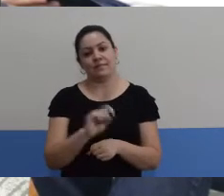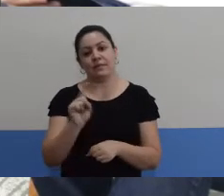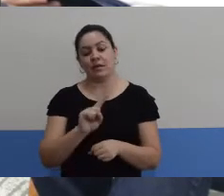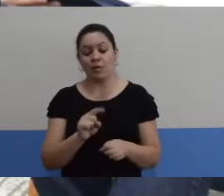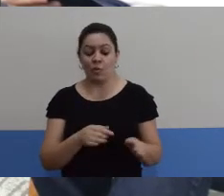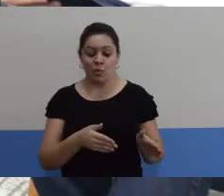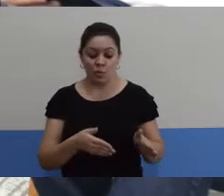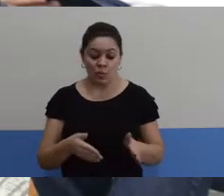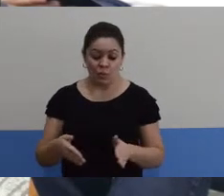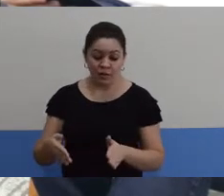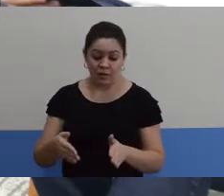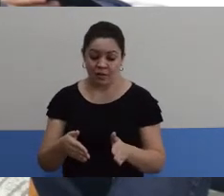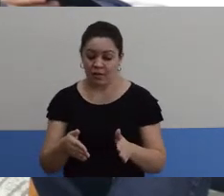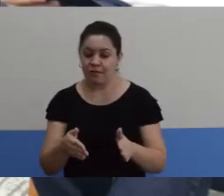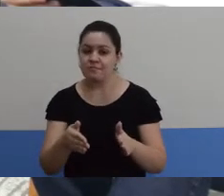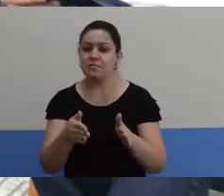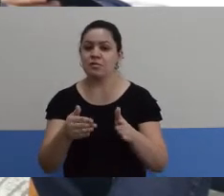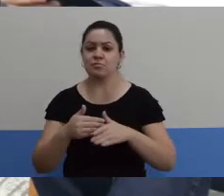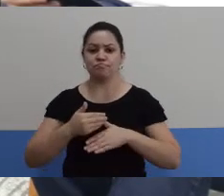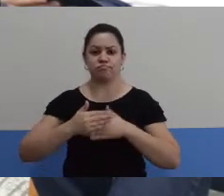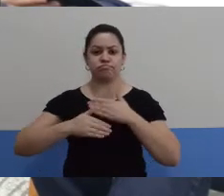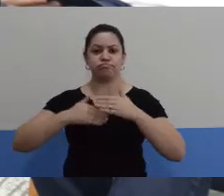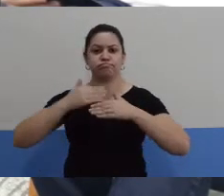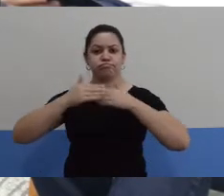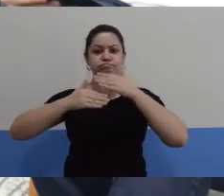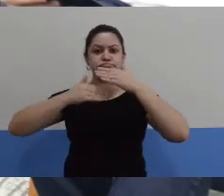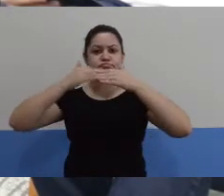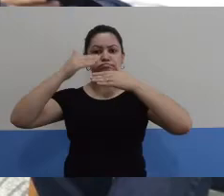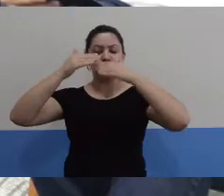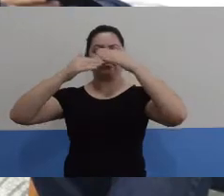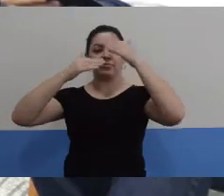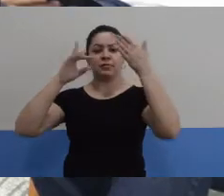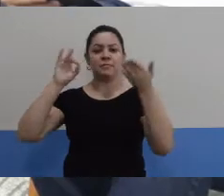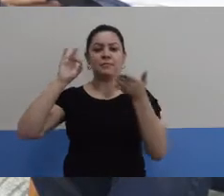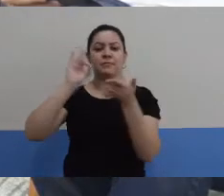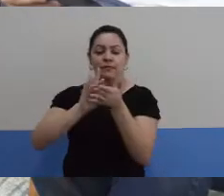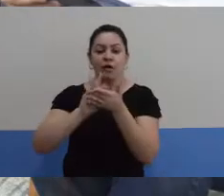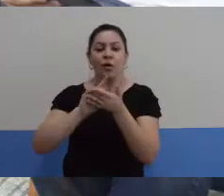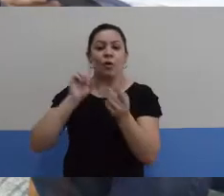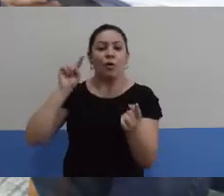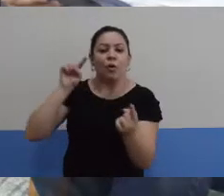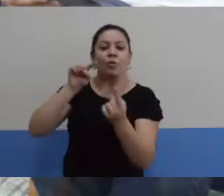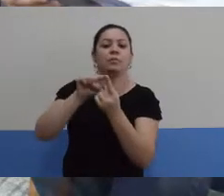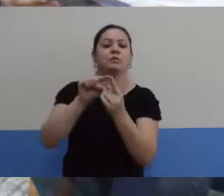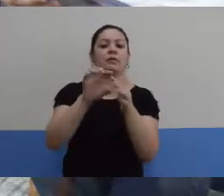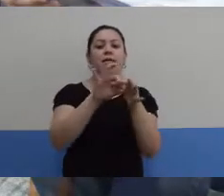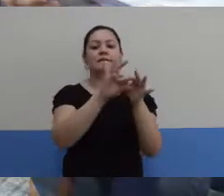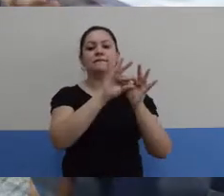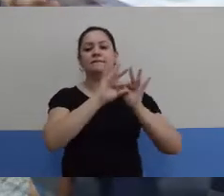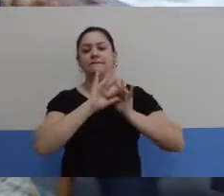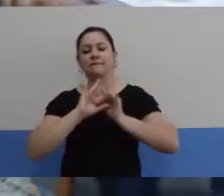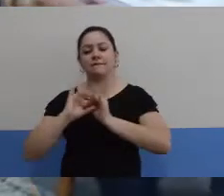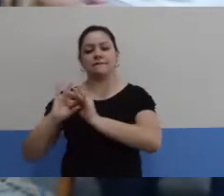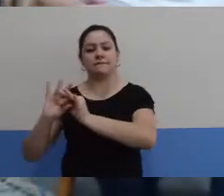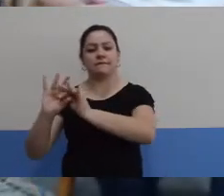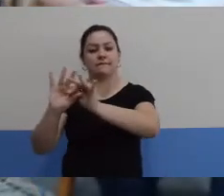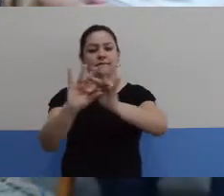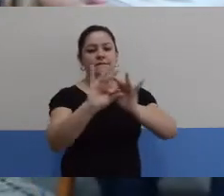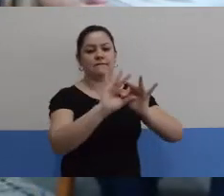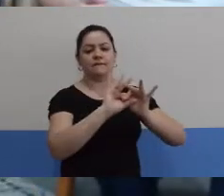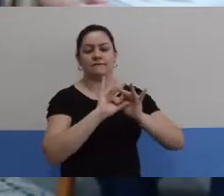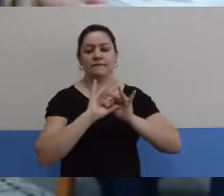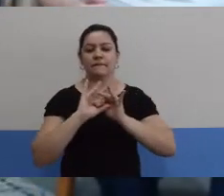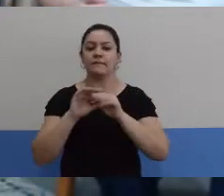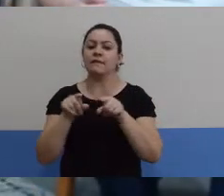de crescimento autêntico, rumo à comunhão. A comunhão e a missão que